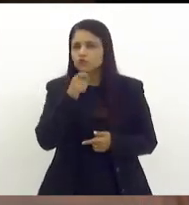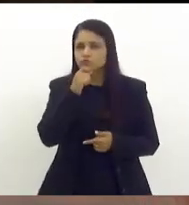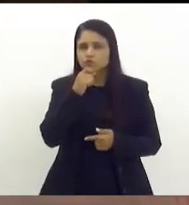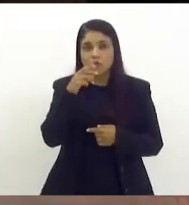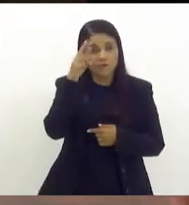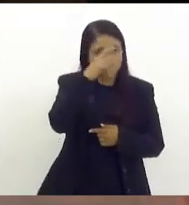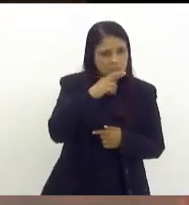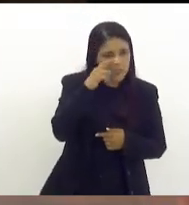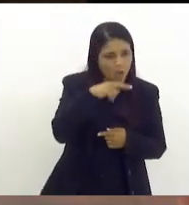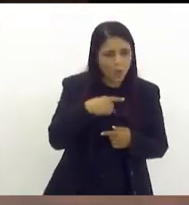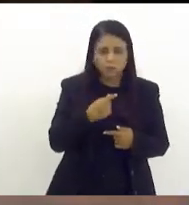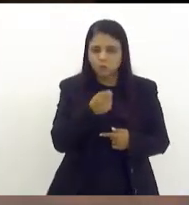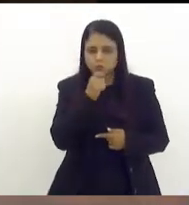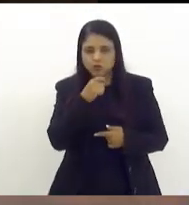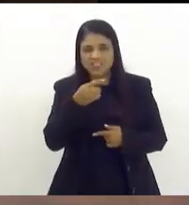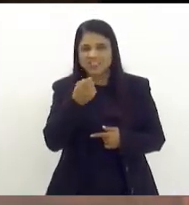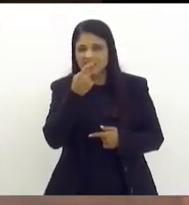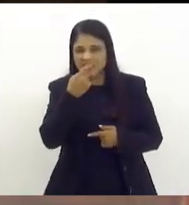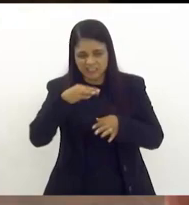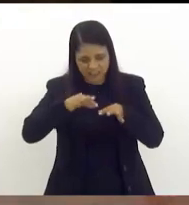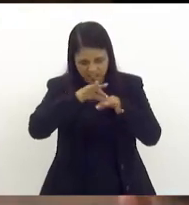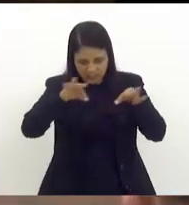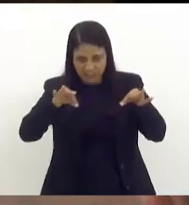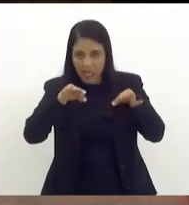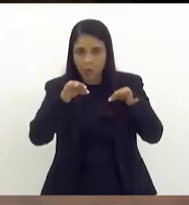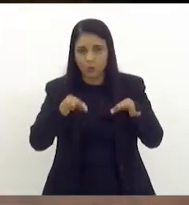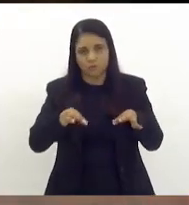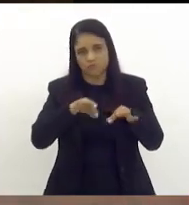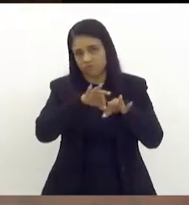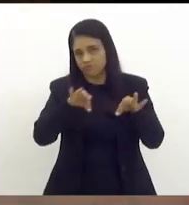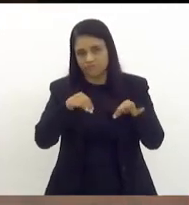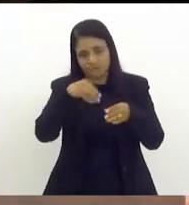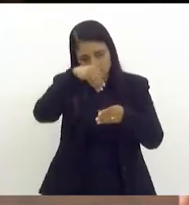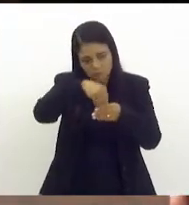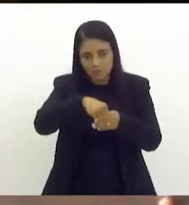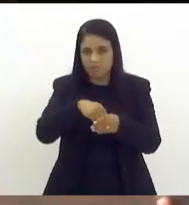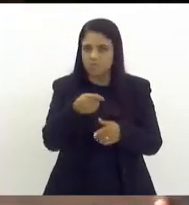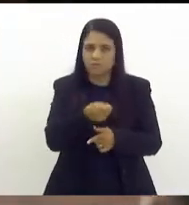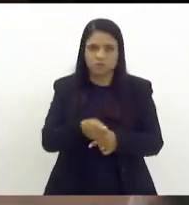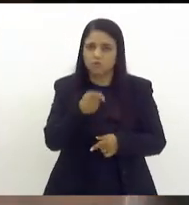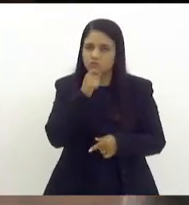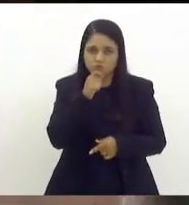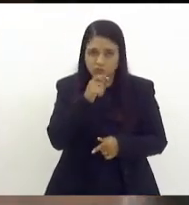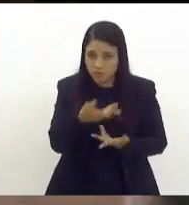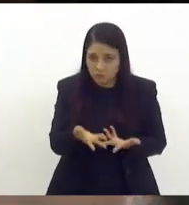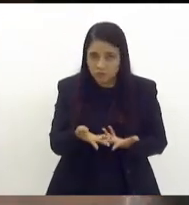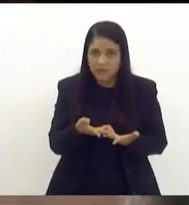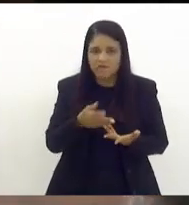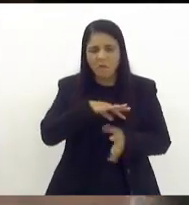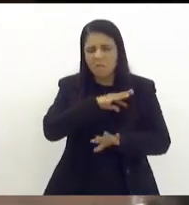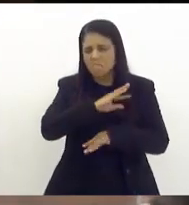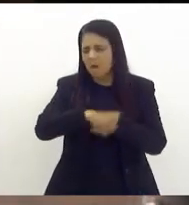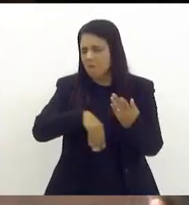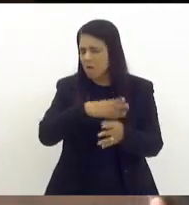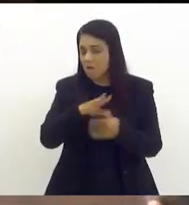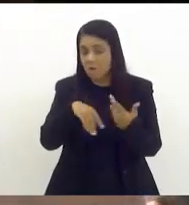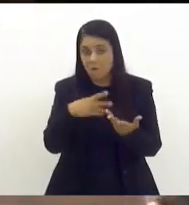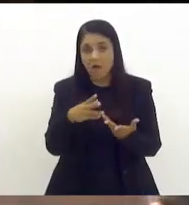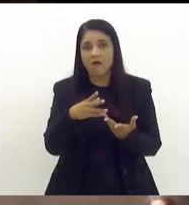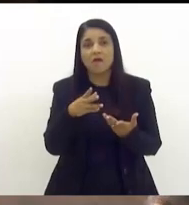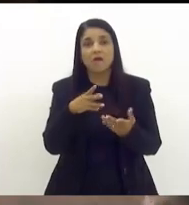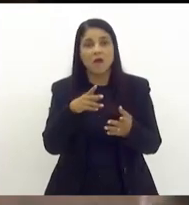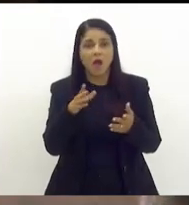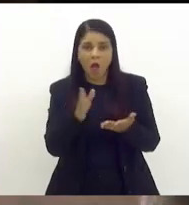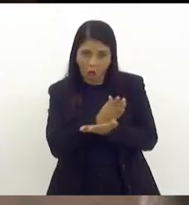saquinho para reter o celular uma verdadeira bagunça O Bel algumas pessoas muitas pessoas